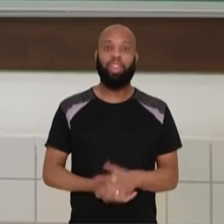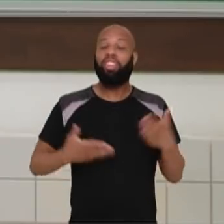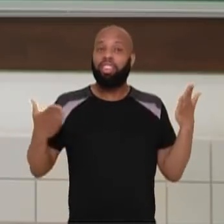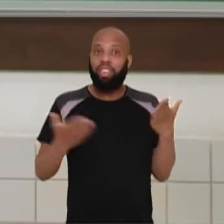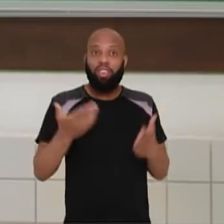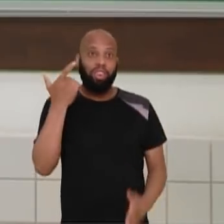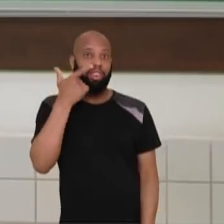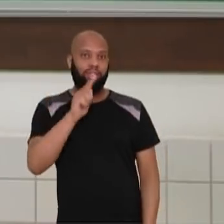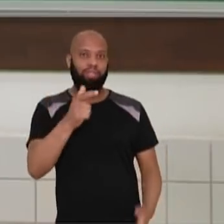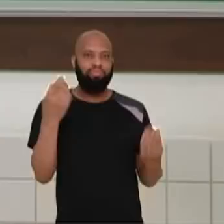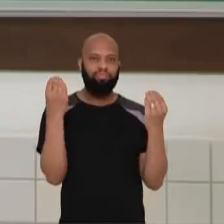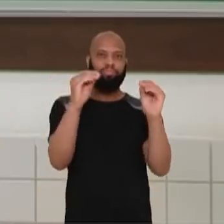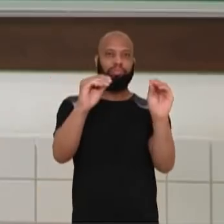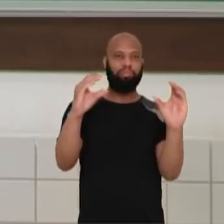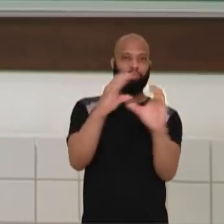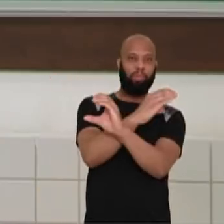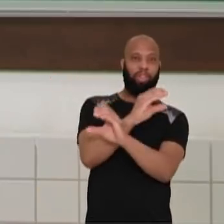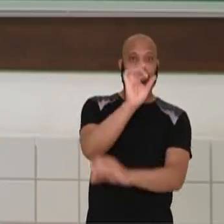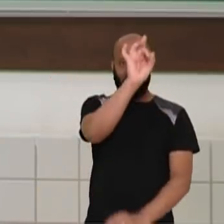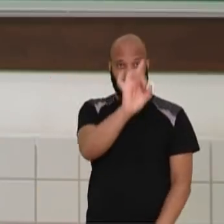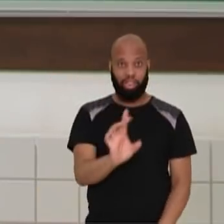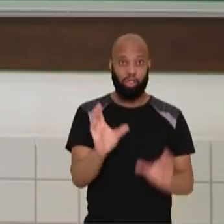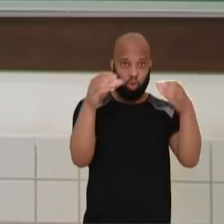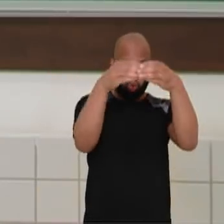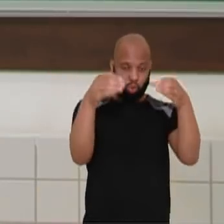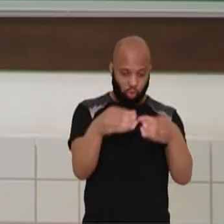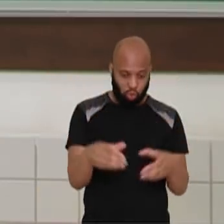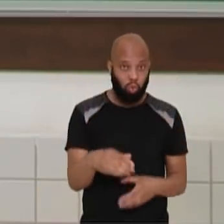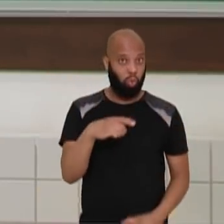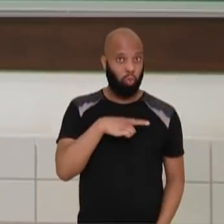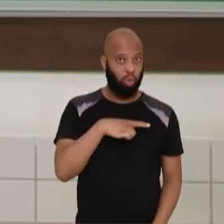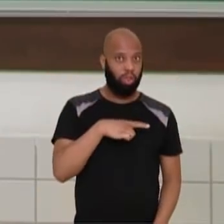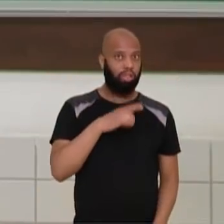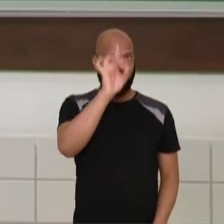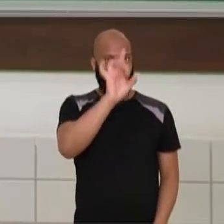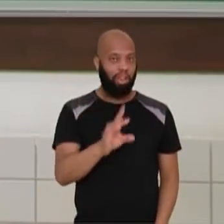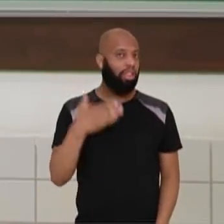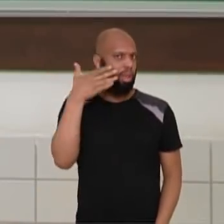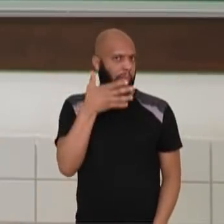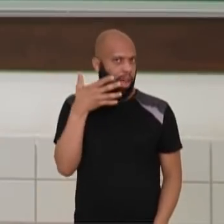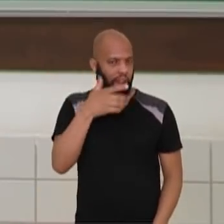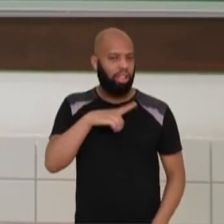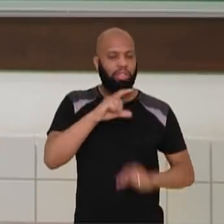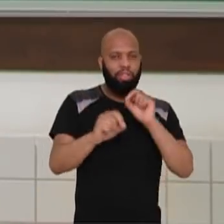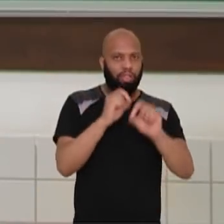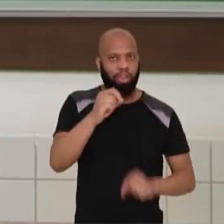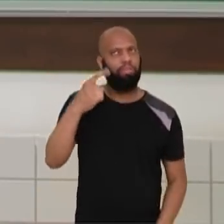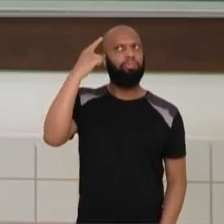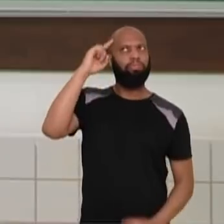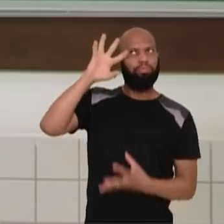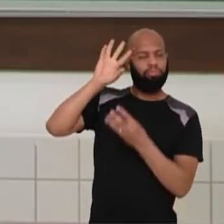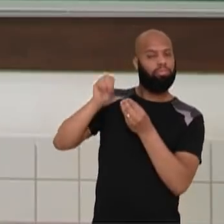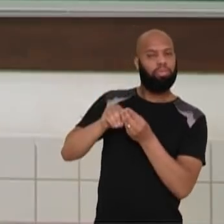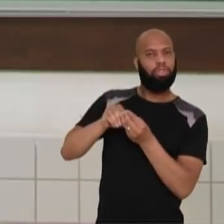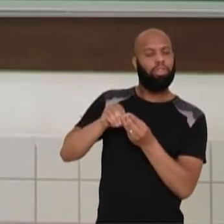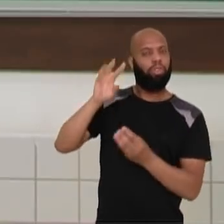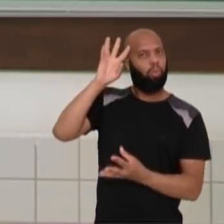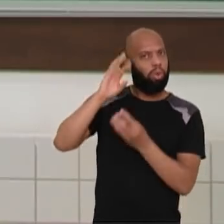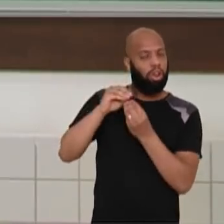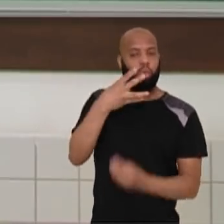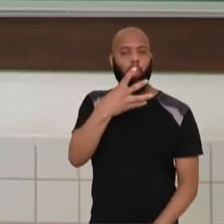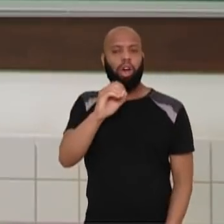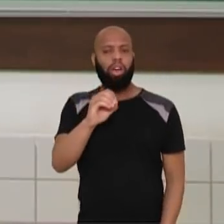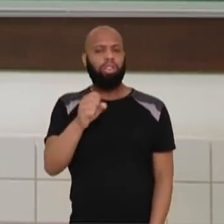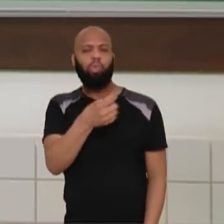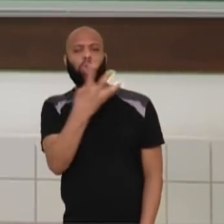para a gente conseguir completar cada extrato, cada amostra ali de cada palestra, eu preciso entender 40. É quantos por cento